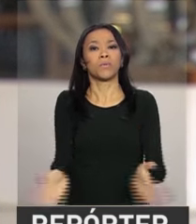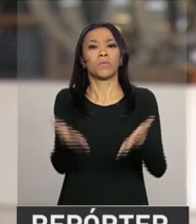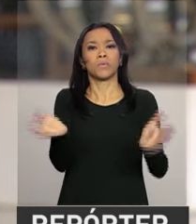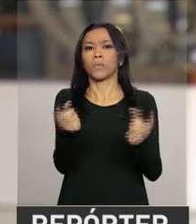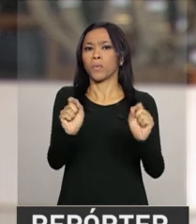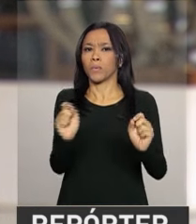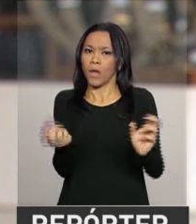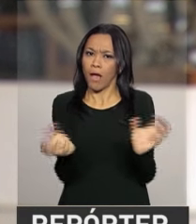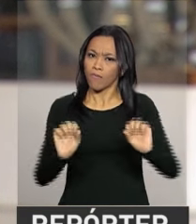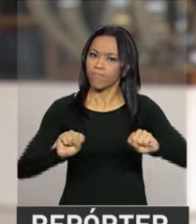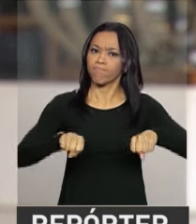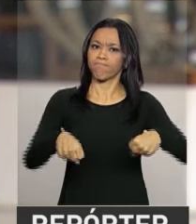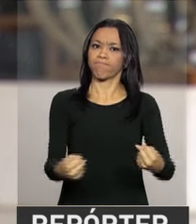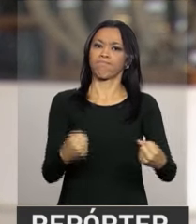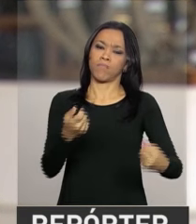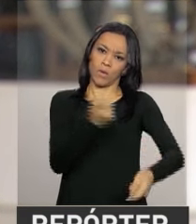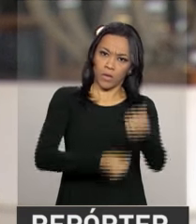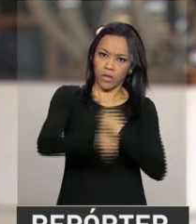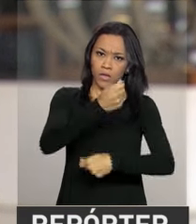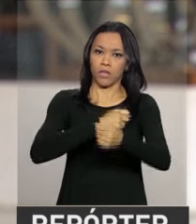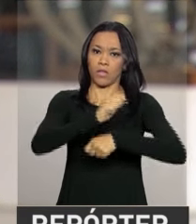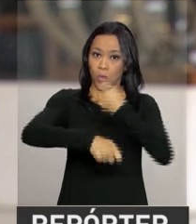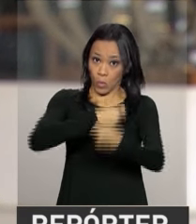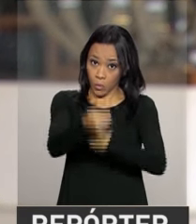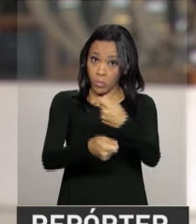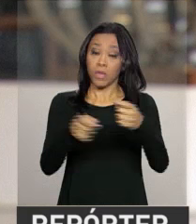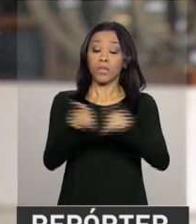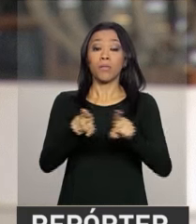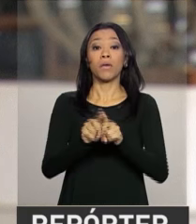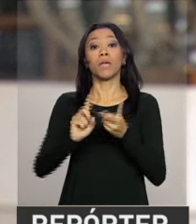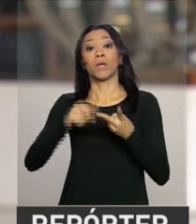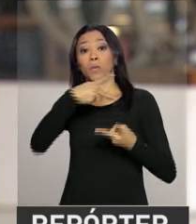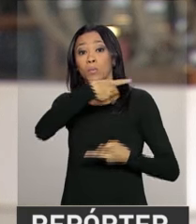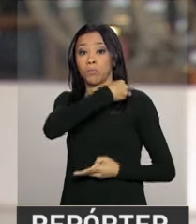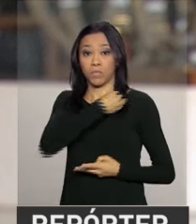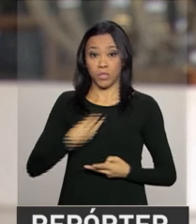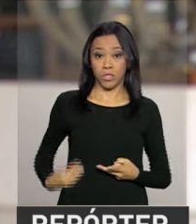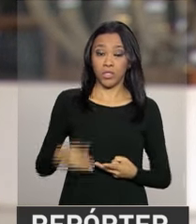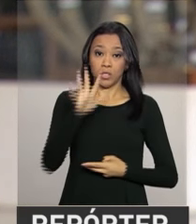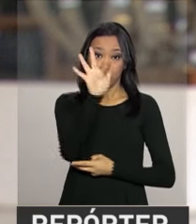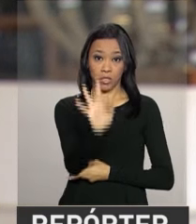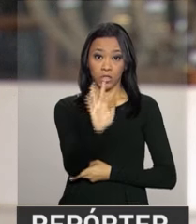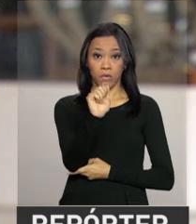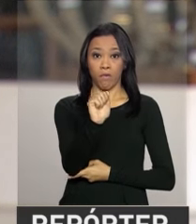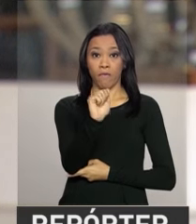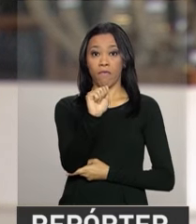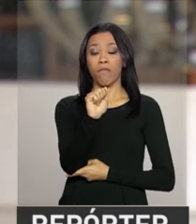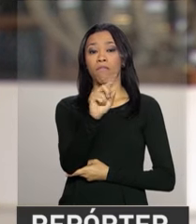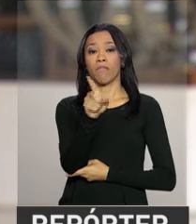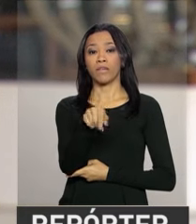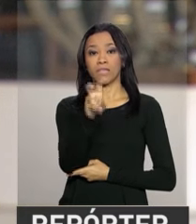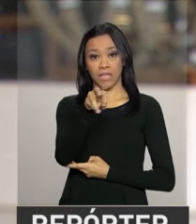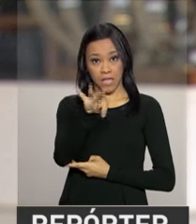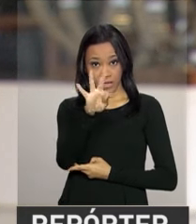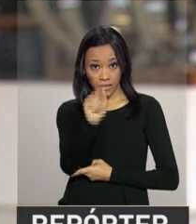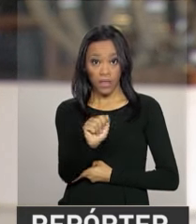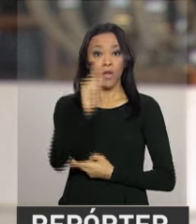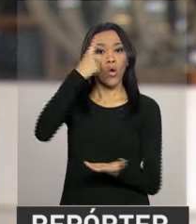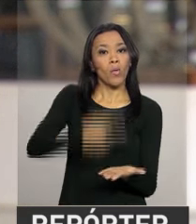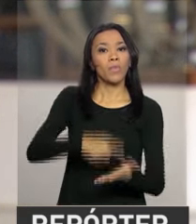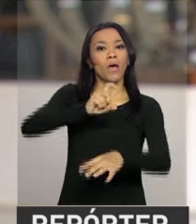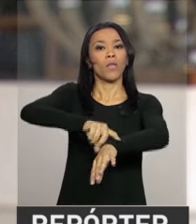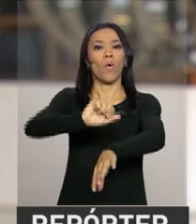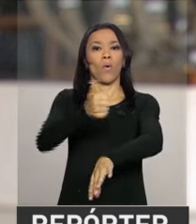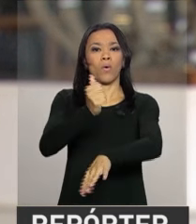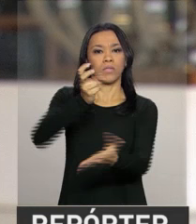retomada do crescimento da economia o ministro da Fazenda Henrique Meirelles também participa desse encontro que tá marcado paraas 11 horas da manhã